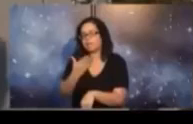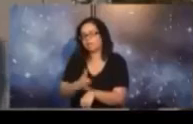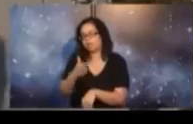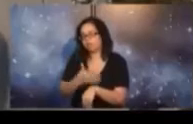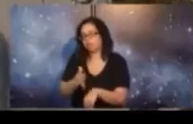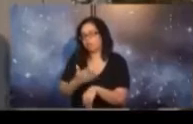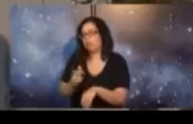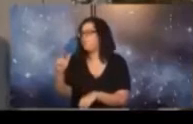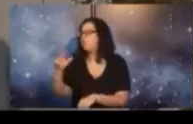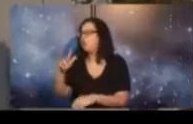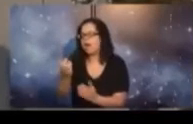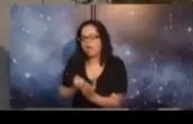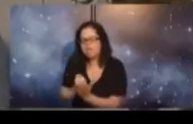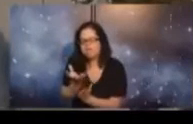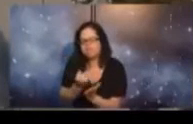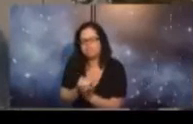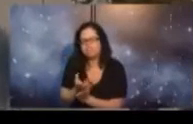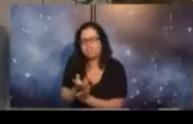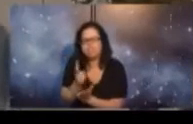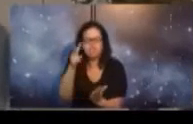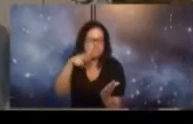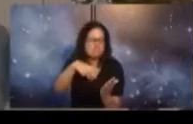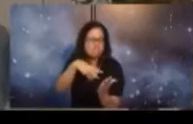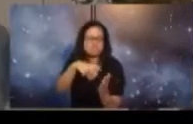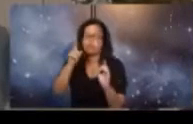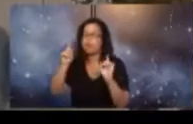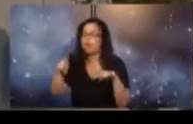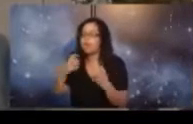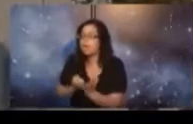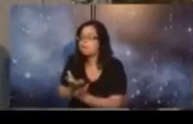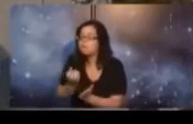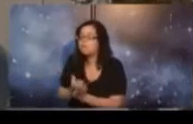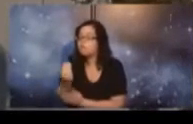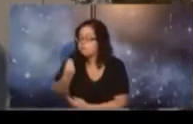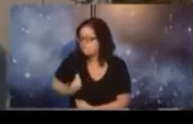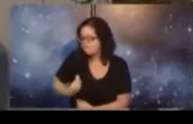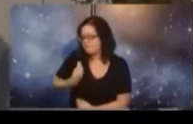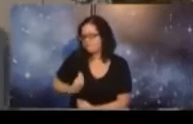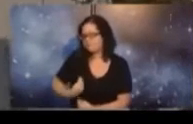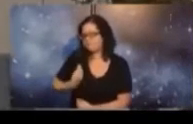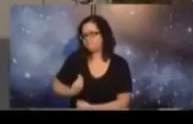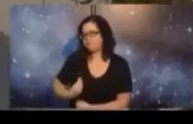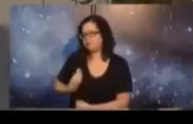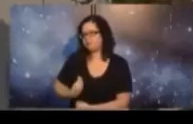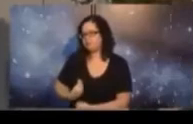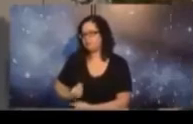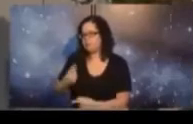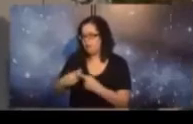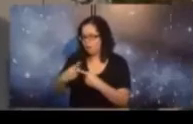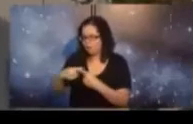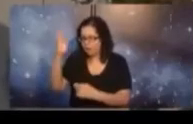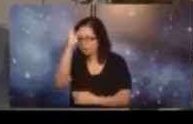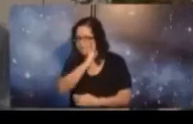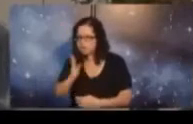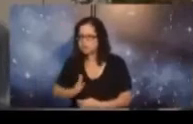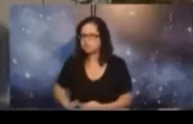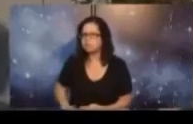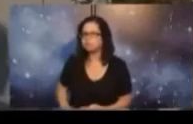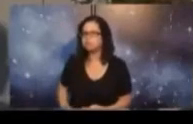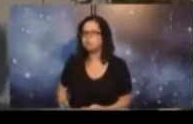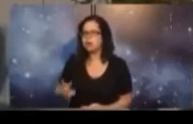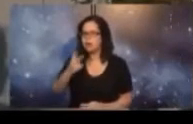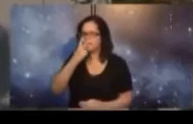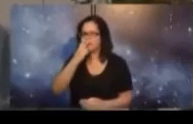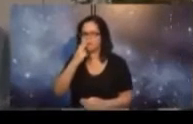na essência do evangelho vivido, porque eu vejo um Brasil inflamado de ideal, mas você